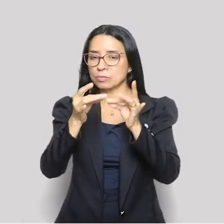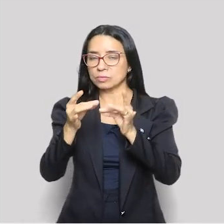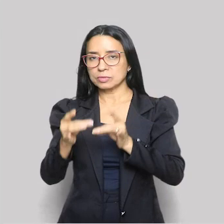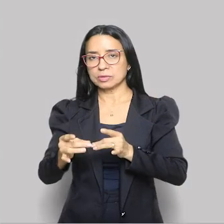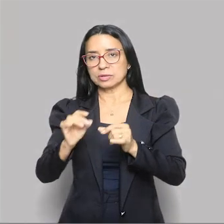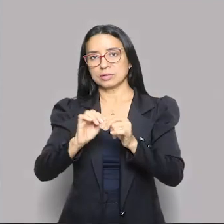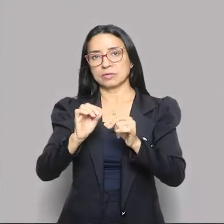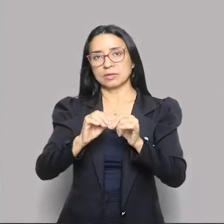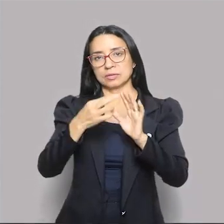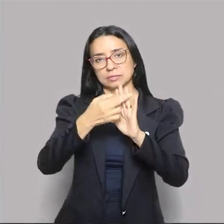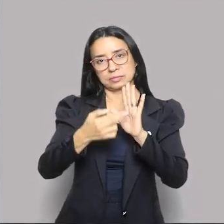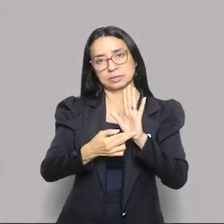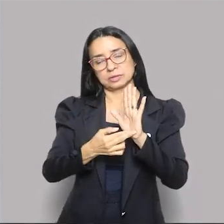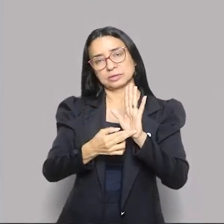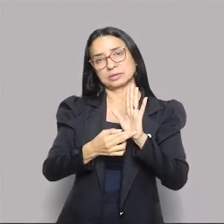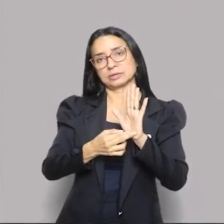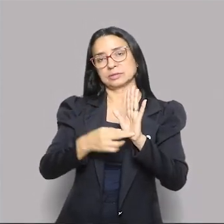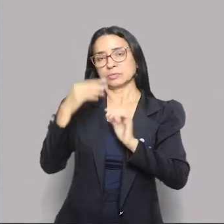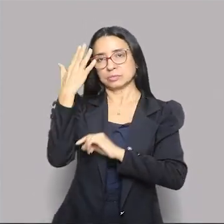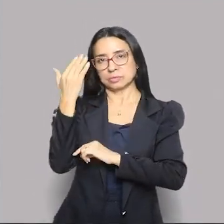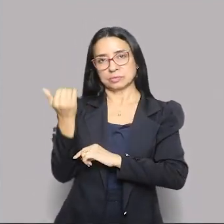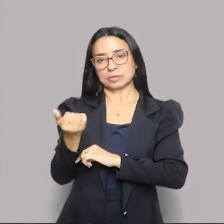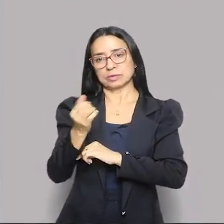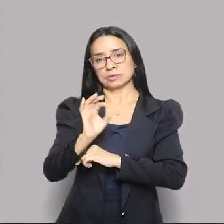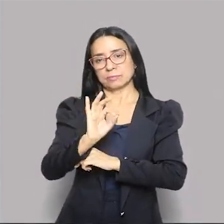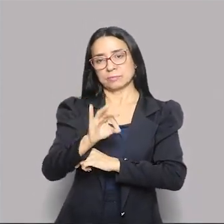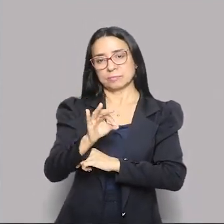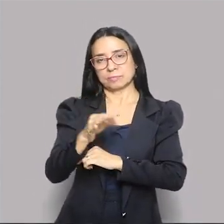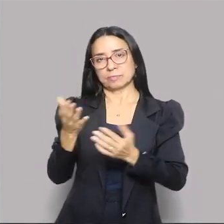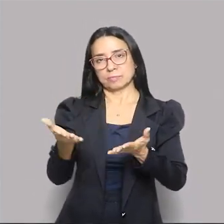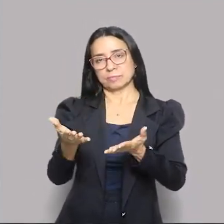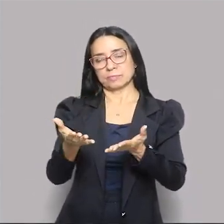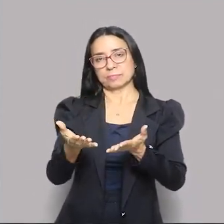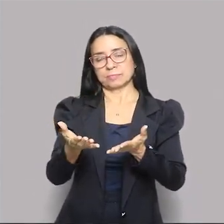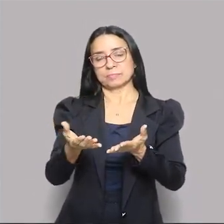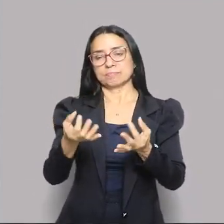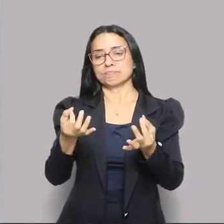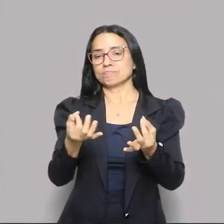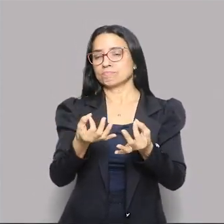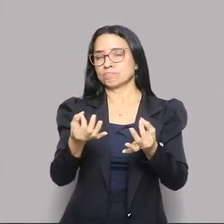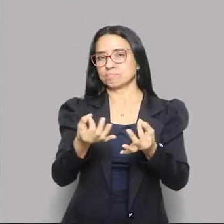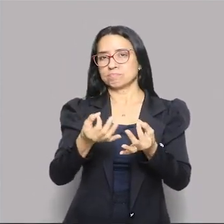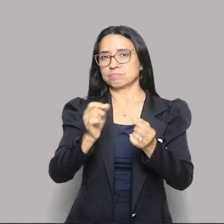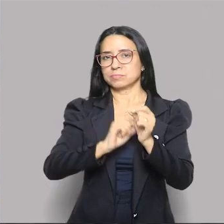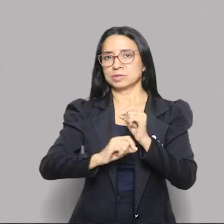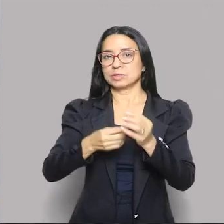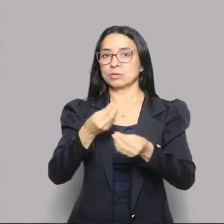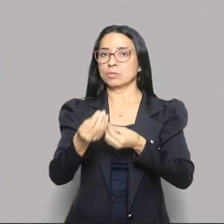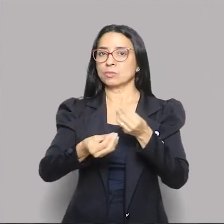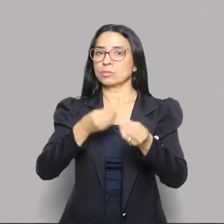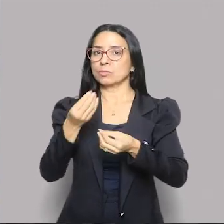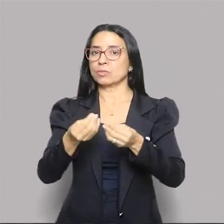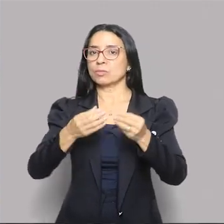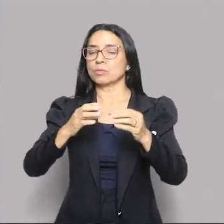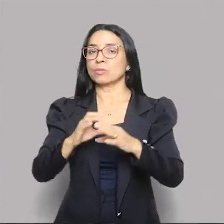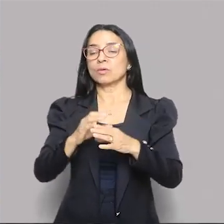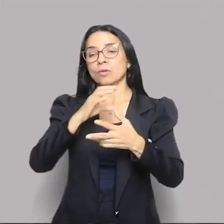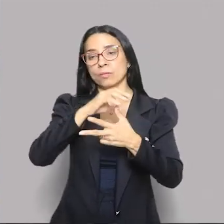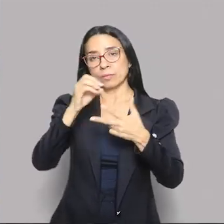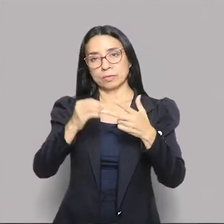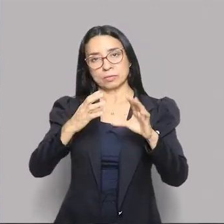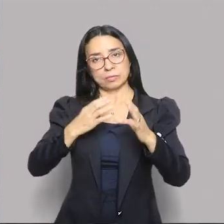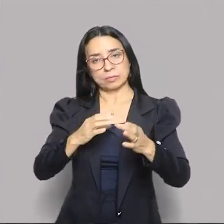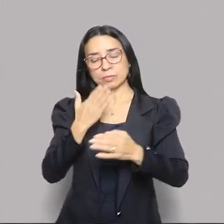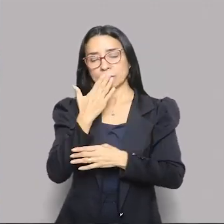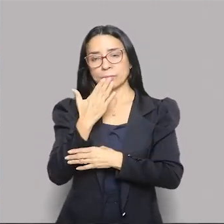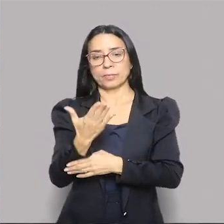uma redação de sucesso, certinha, correta, da maneira como o Enem dos concursos pede. Então, vamos